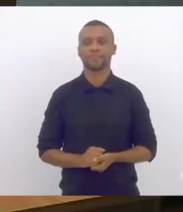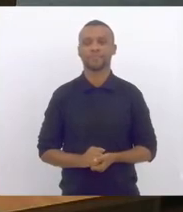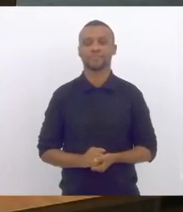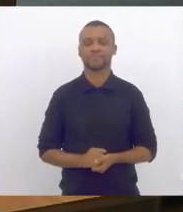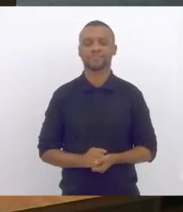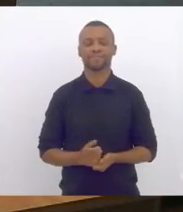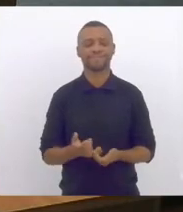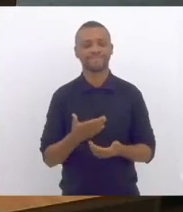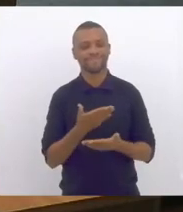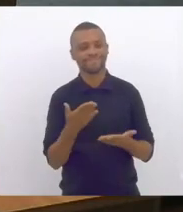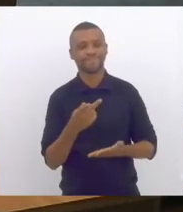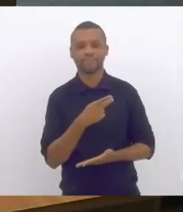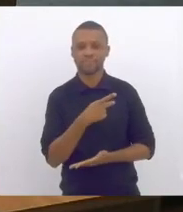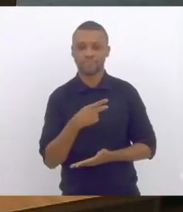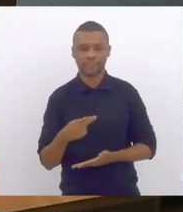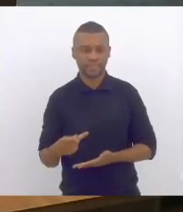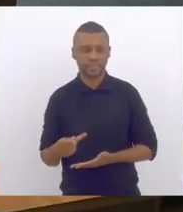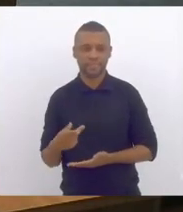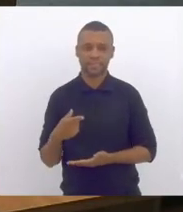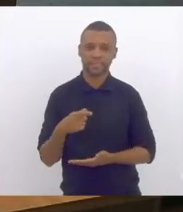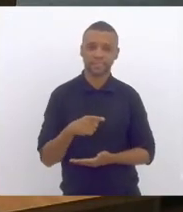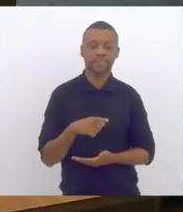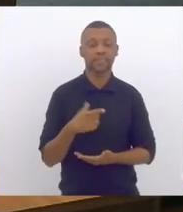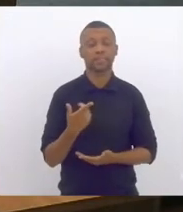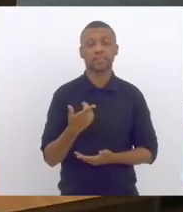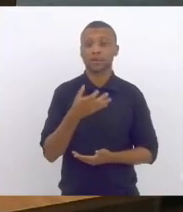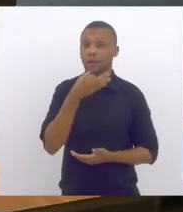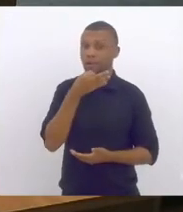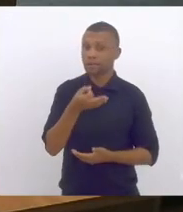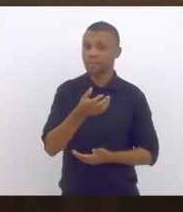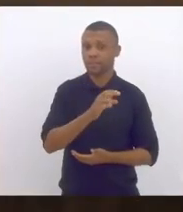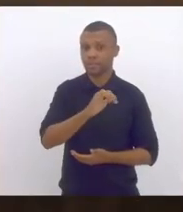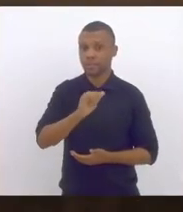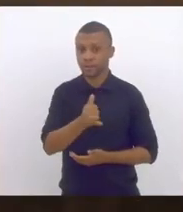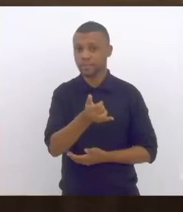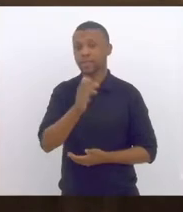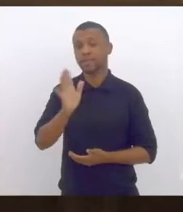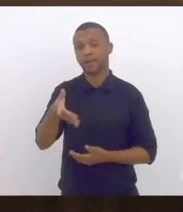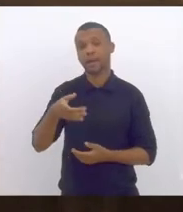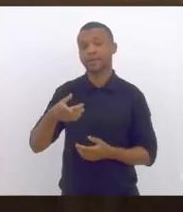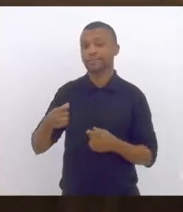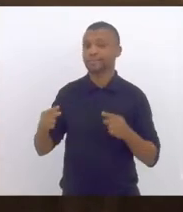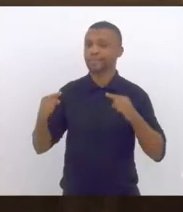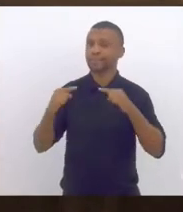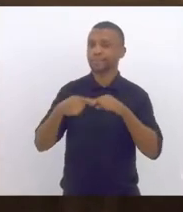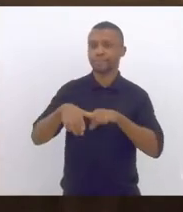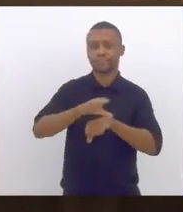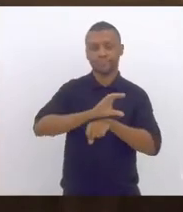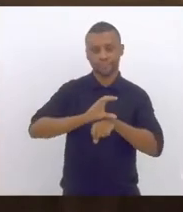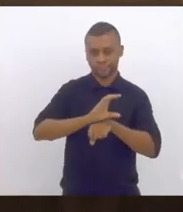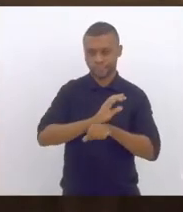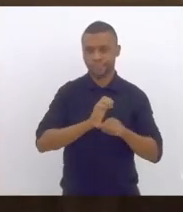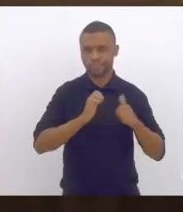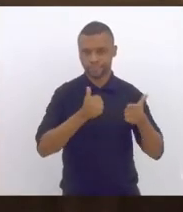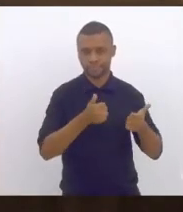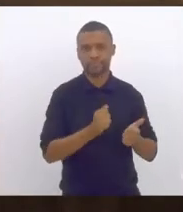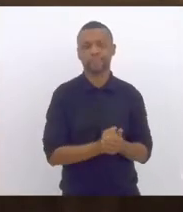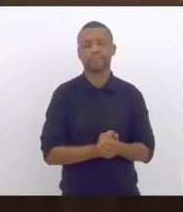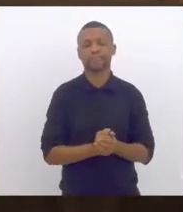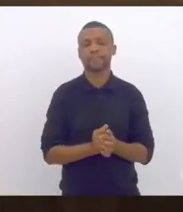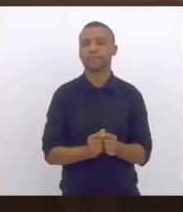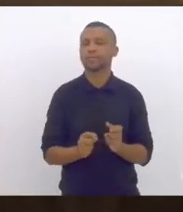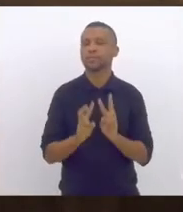Senhora presidente, pela CCJ já dei pela constitucionalidade. No mérito,